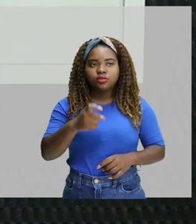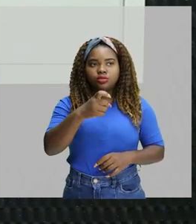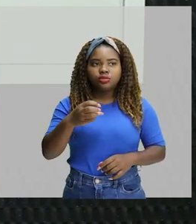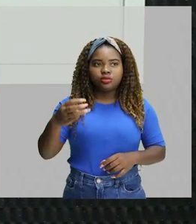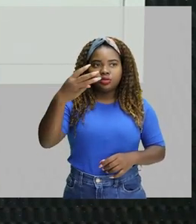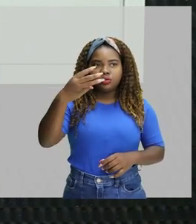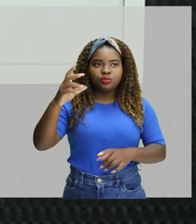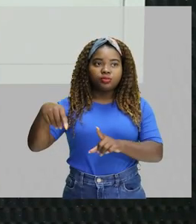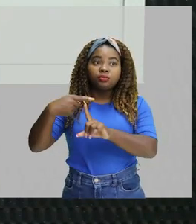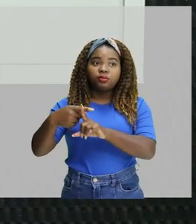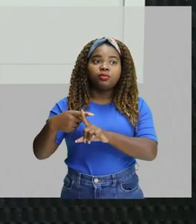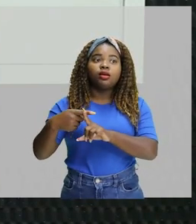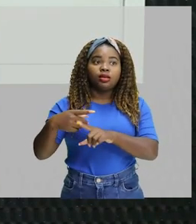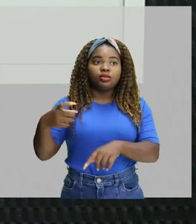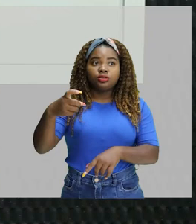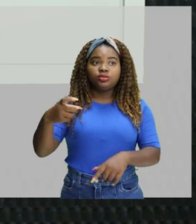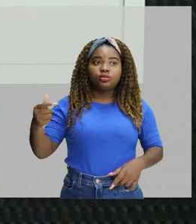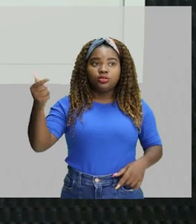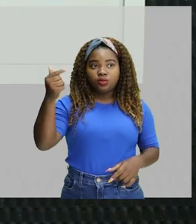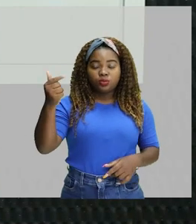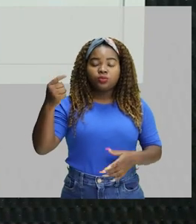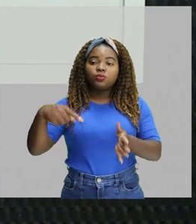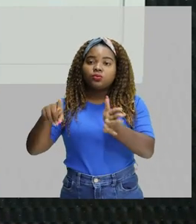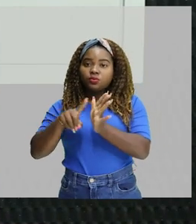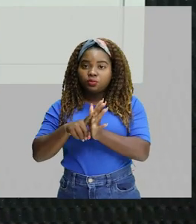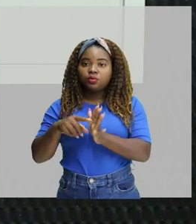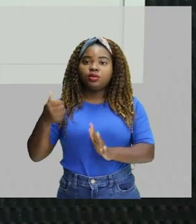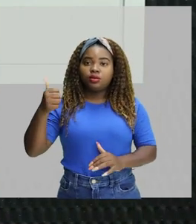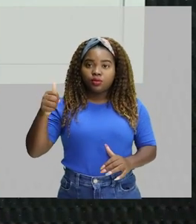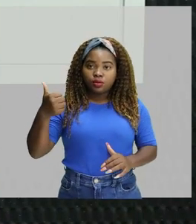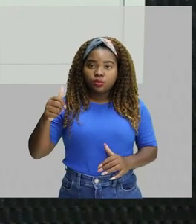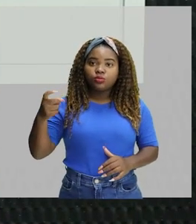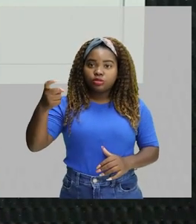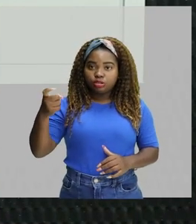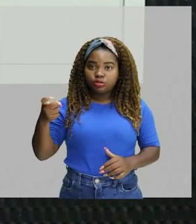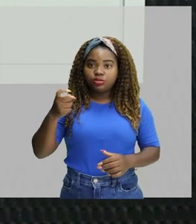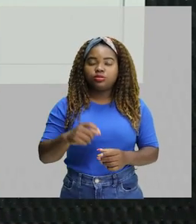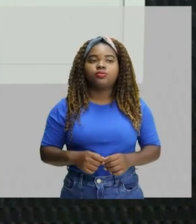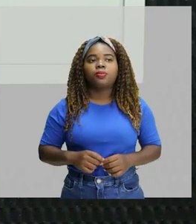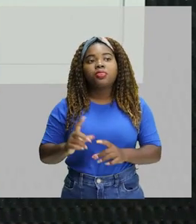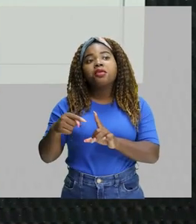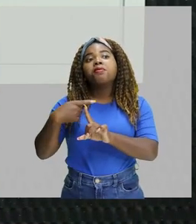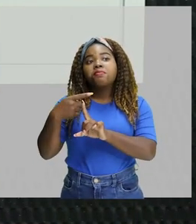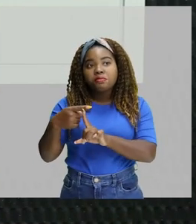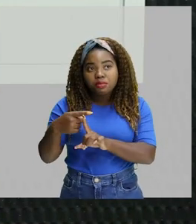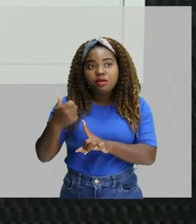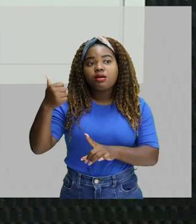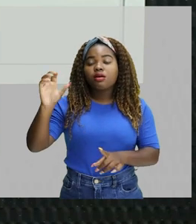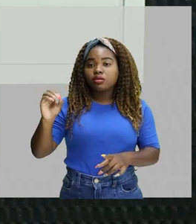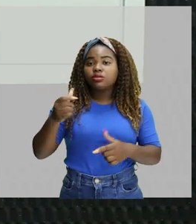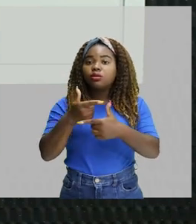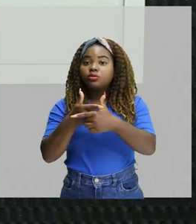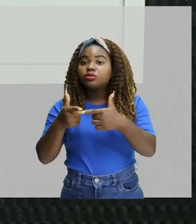+ X - 11x mais 10